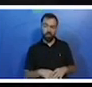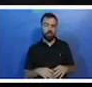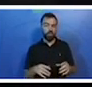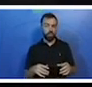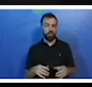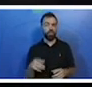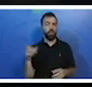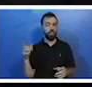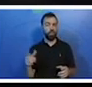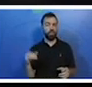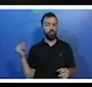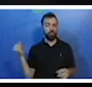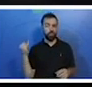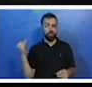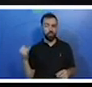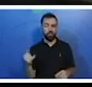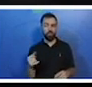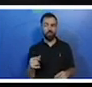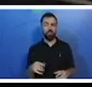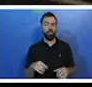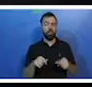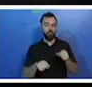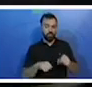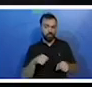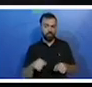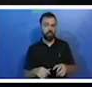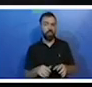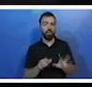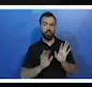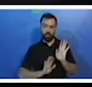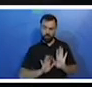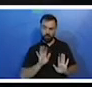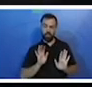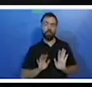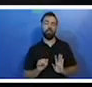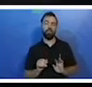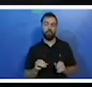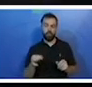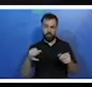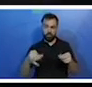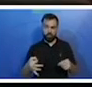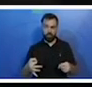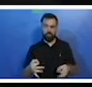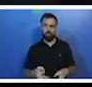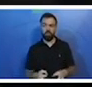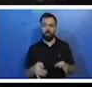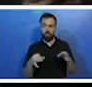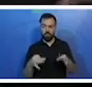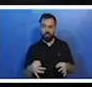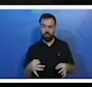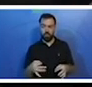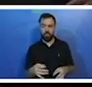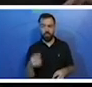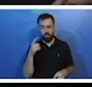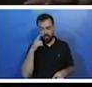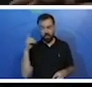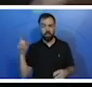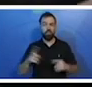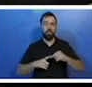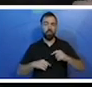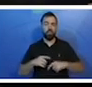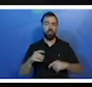Para a prática do ciclismo, a bicicleta deve ser cuidada com carinho e atenção, como todos os equipamentos, como todas as coisas. Então aqui alguns equipamentos de segurança,